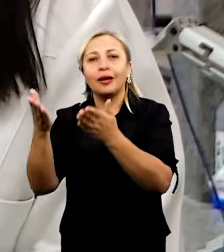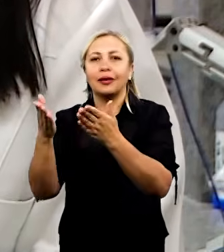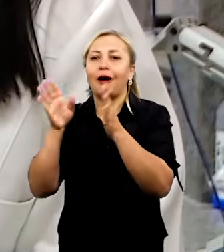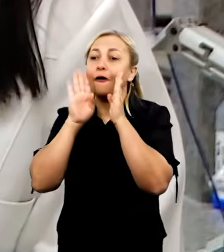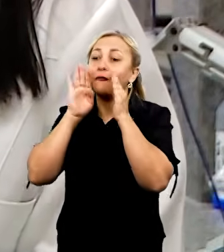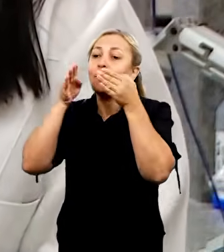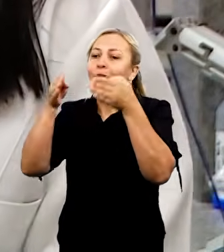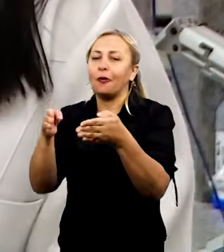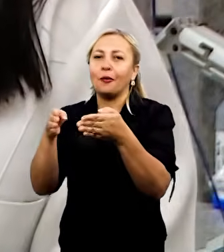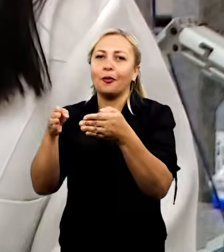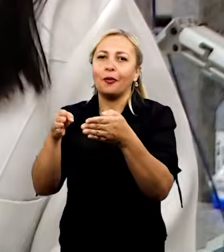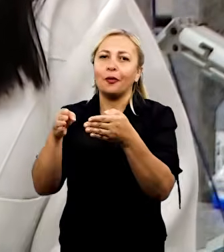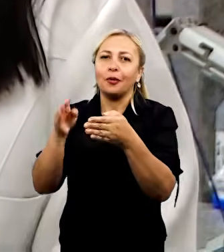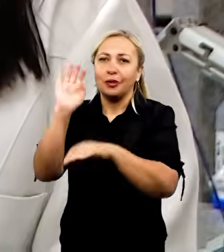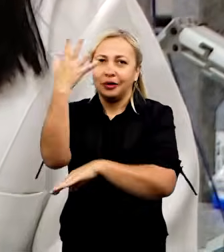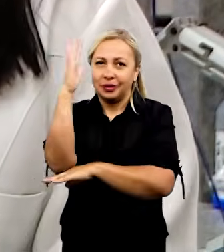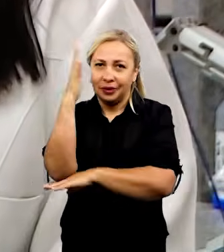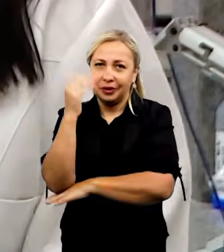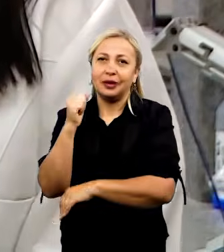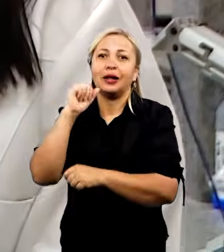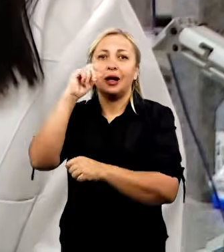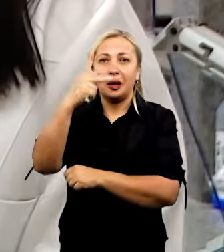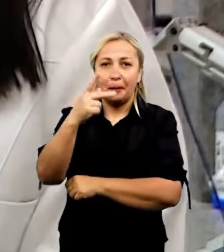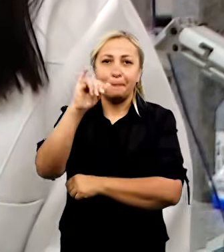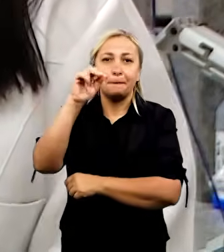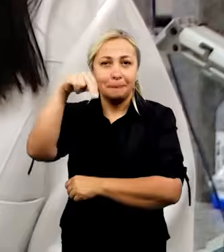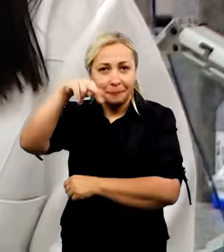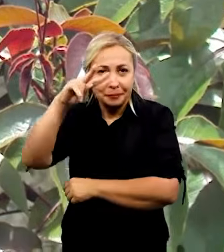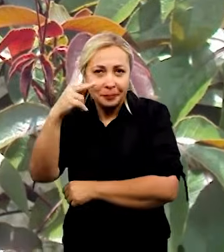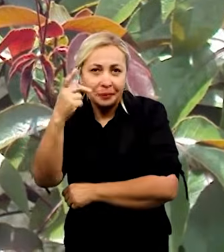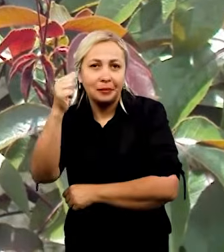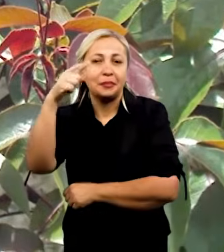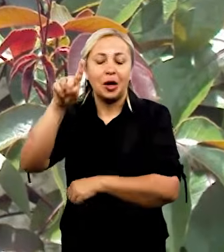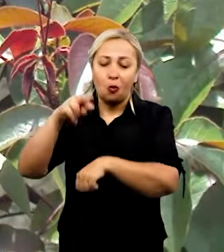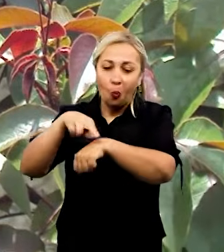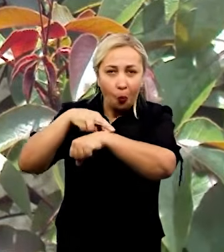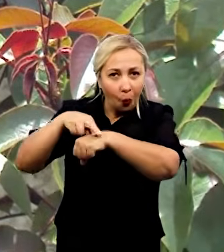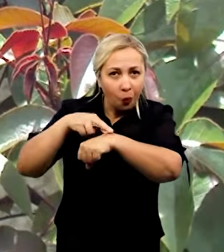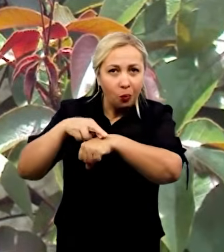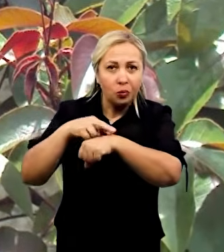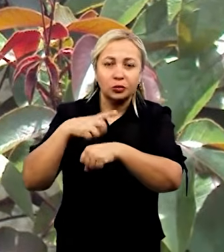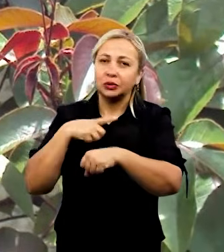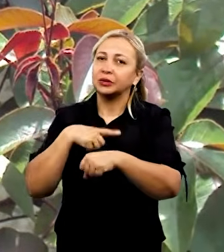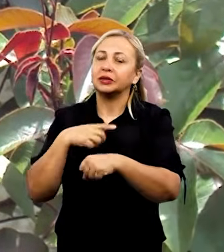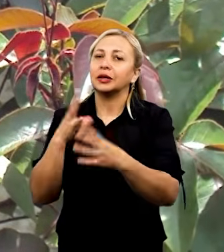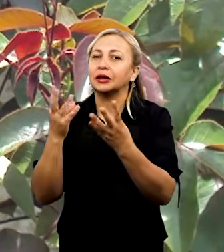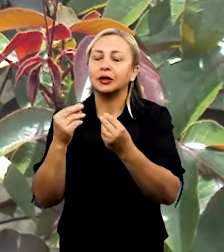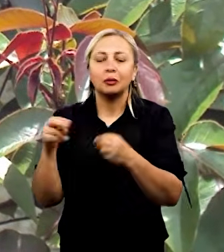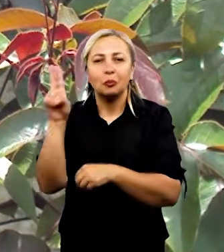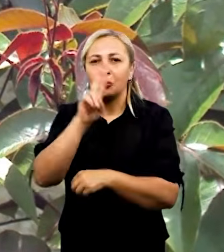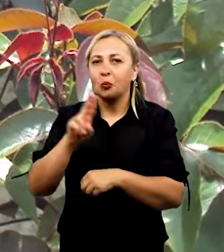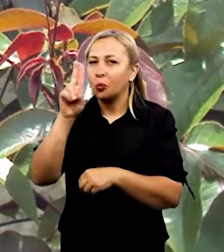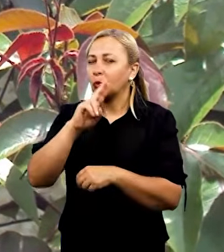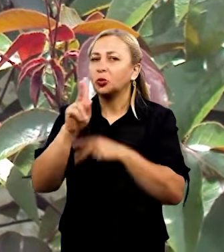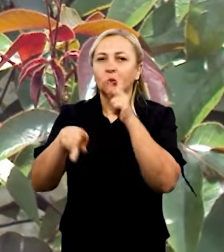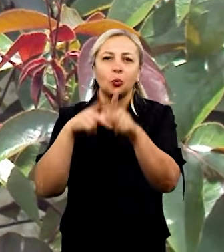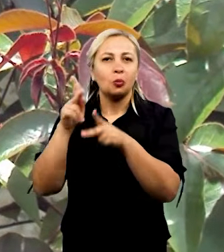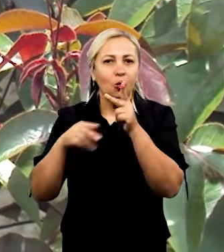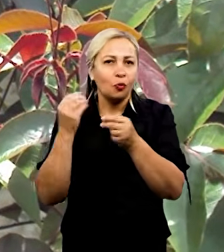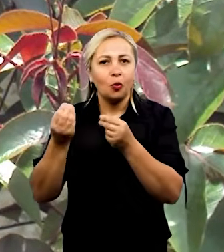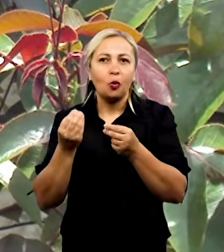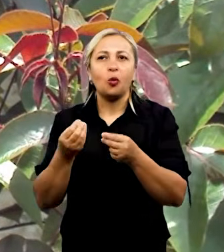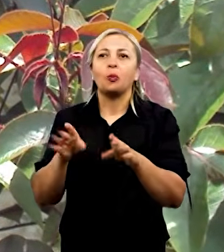na espécie Jatropha gossypifolia, que é o pinhão roxo, que tem muito uso popular